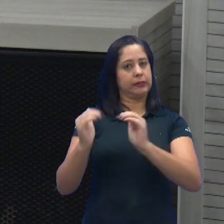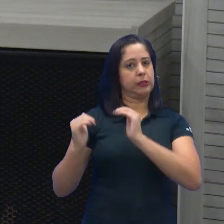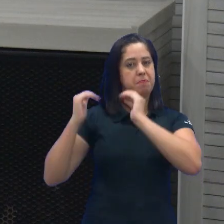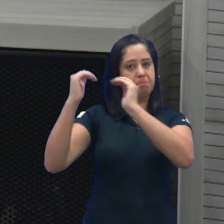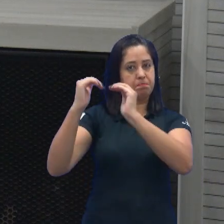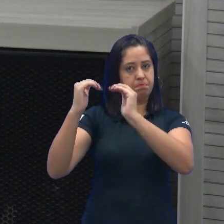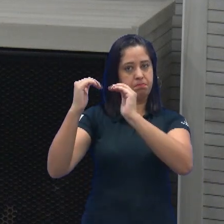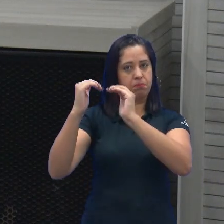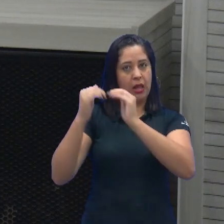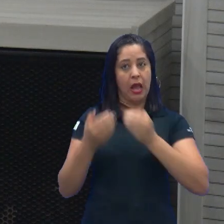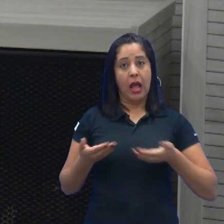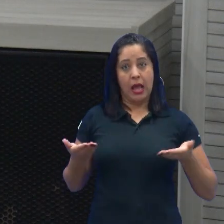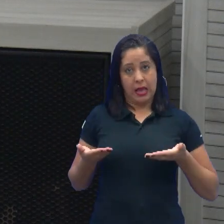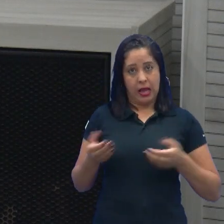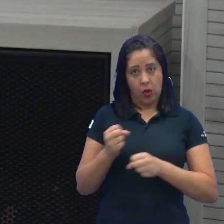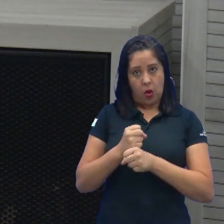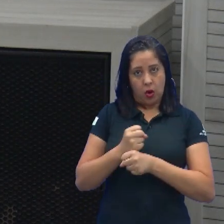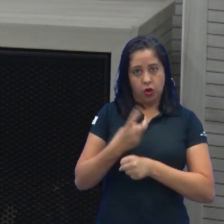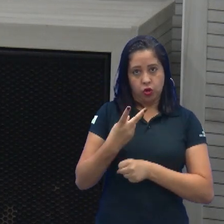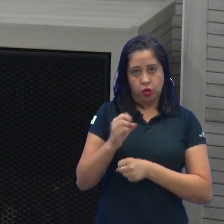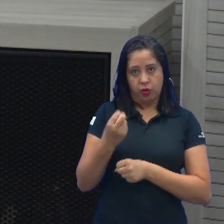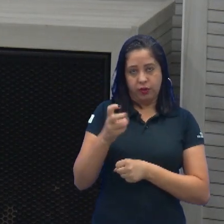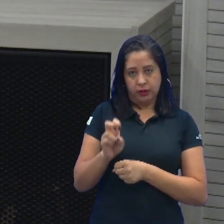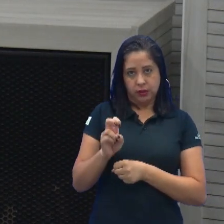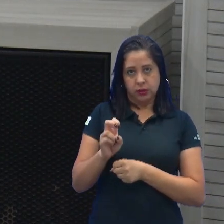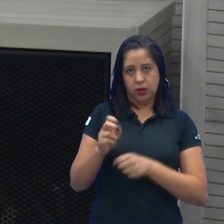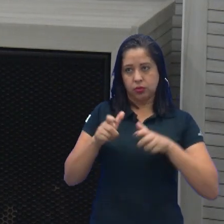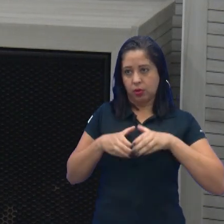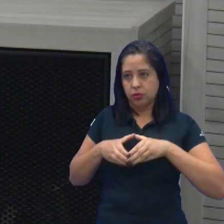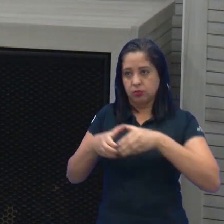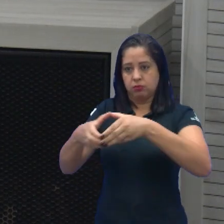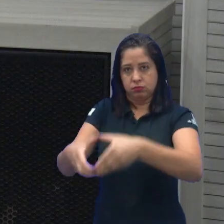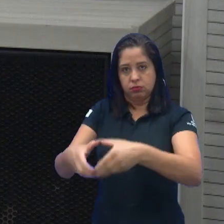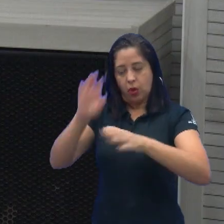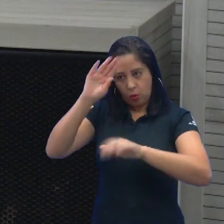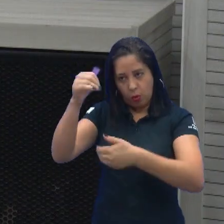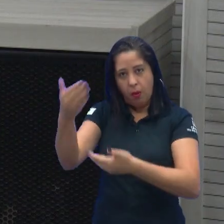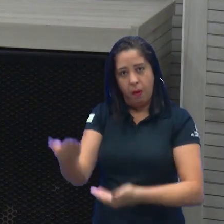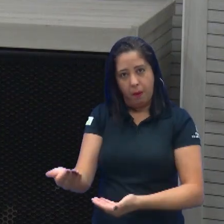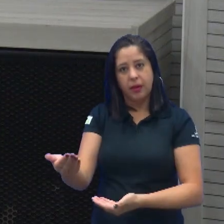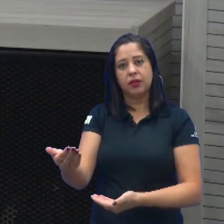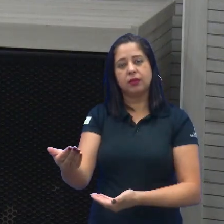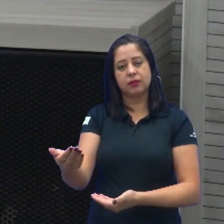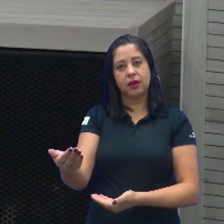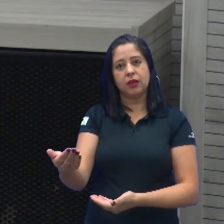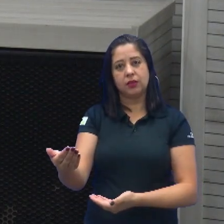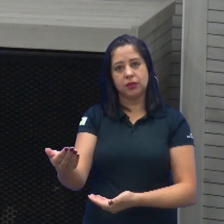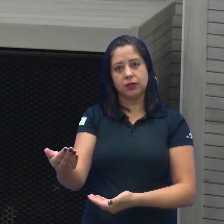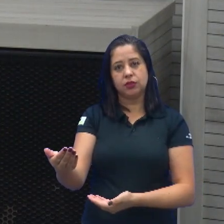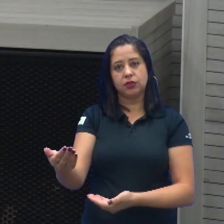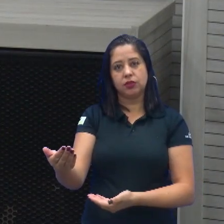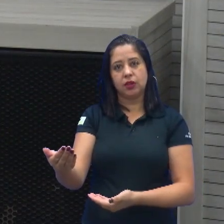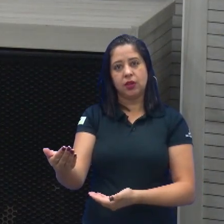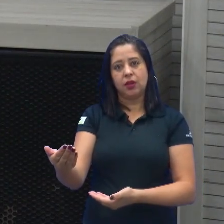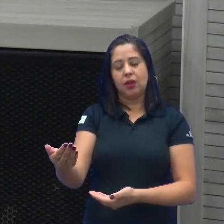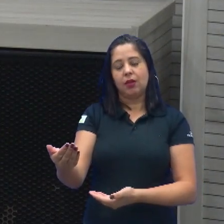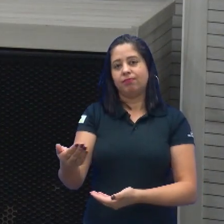de mérito educacional Cassiano Everardo Passos, que não cabia o título de cidadão